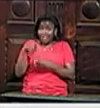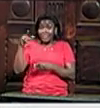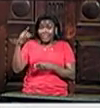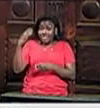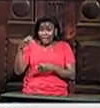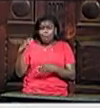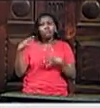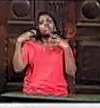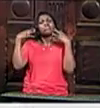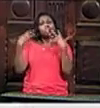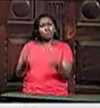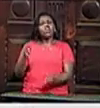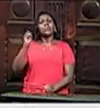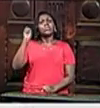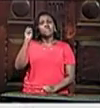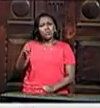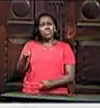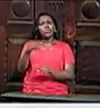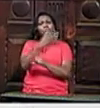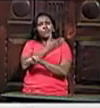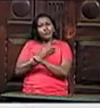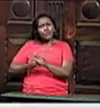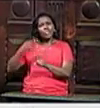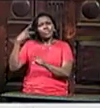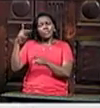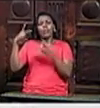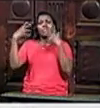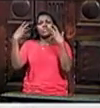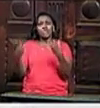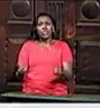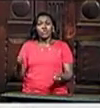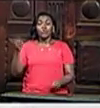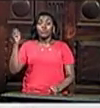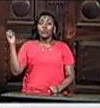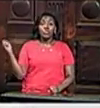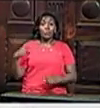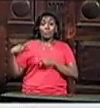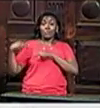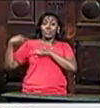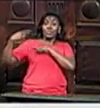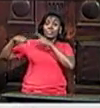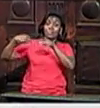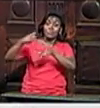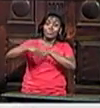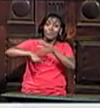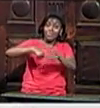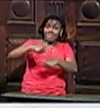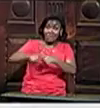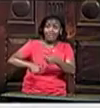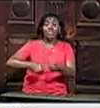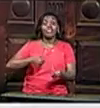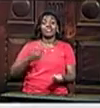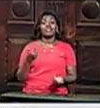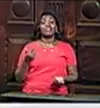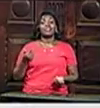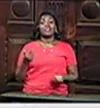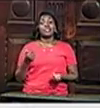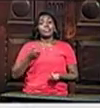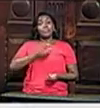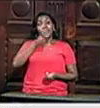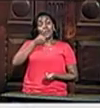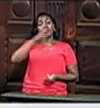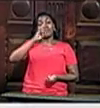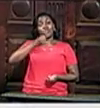disseram sim ao governo rodrigo neres aprovaram um novo ciclo de mudanças que representa desde 1º de janeiro